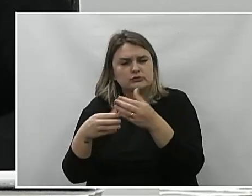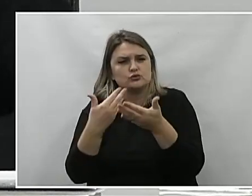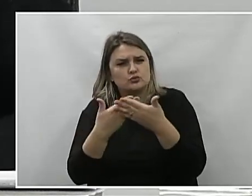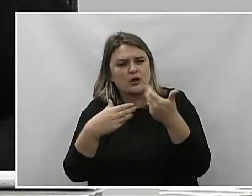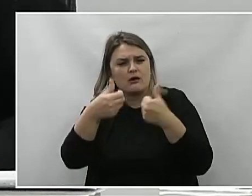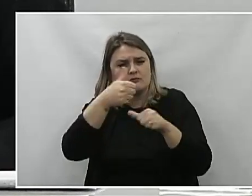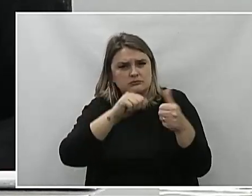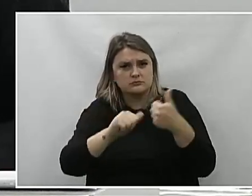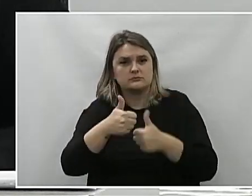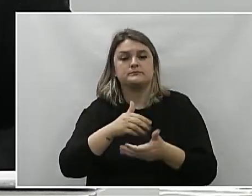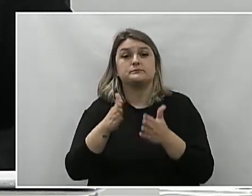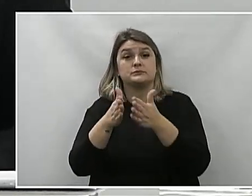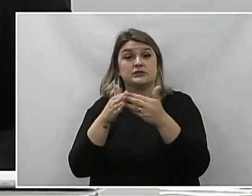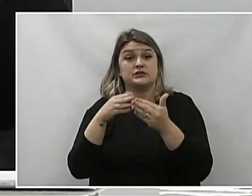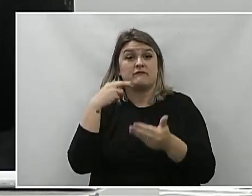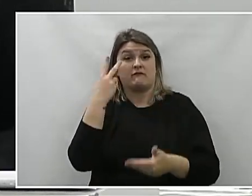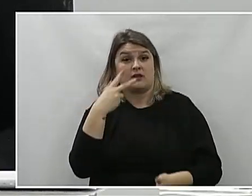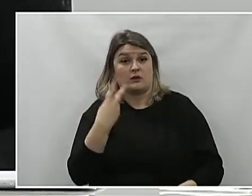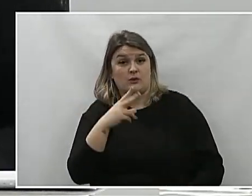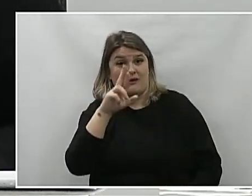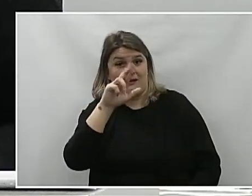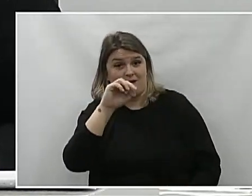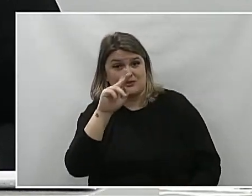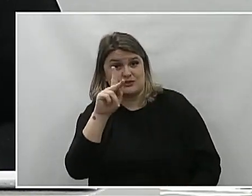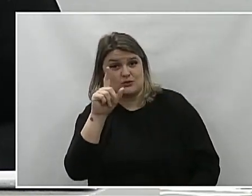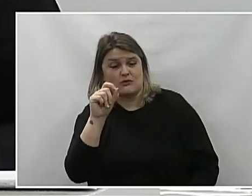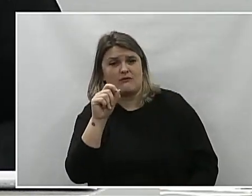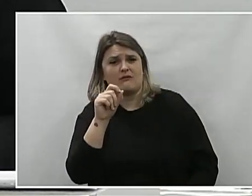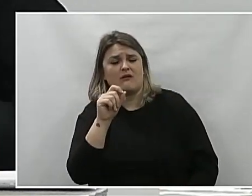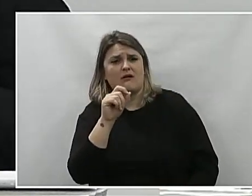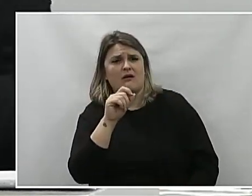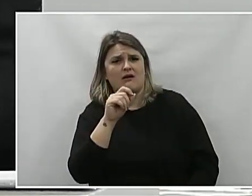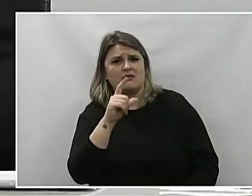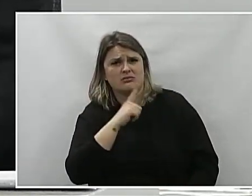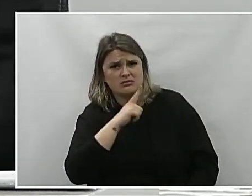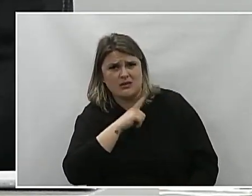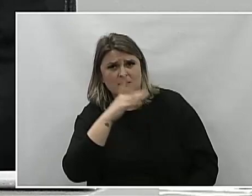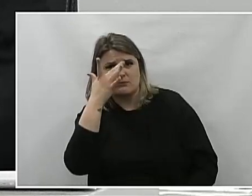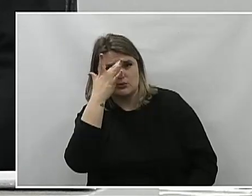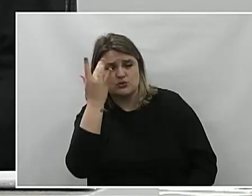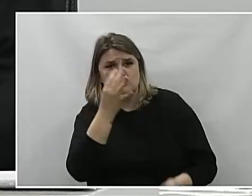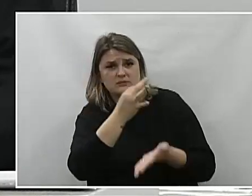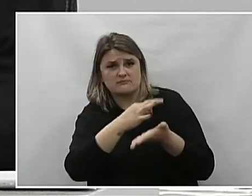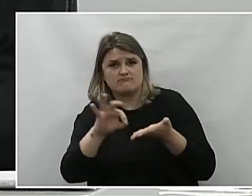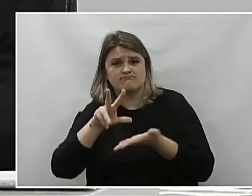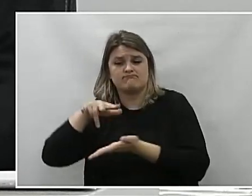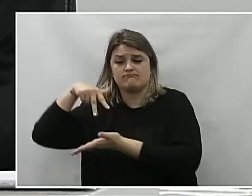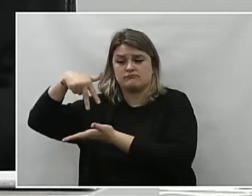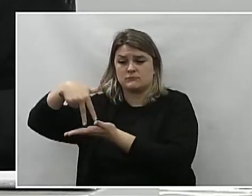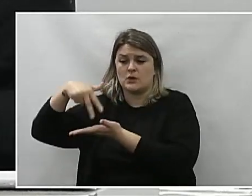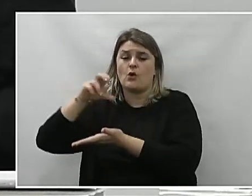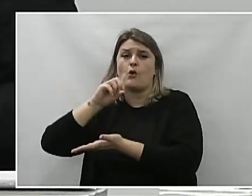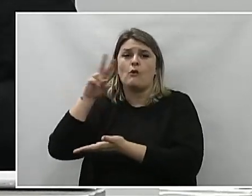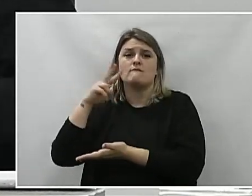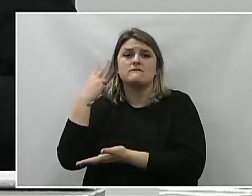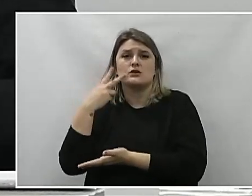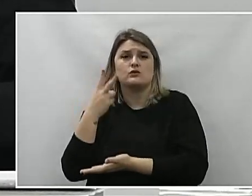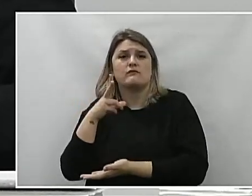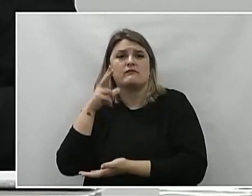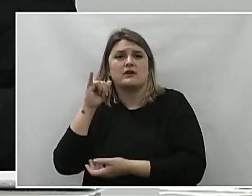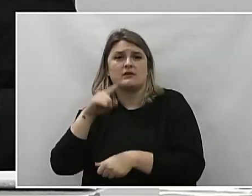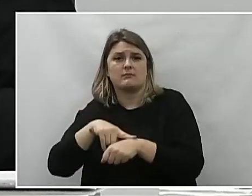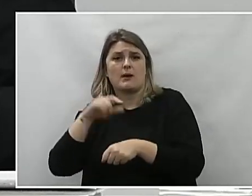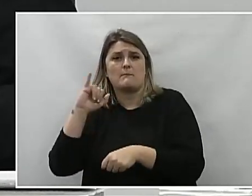competentes solicito ao Vereador Valdir rádio para quem forme se alguém inscrito para a Tribuna Popular ou algum dos